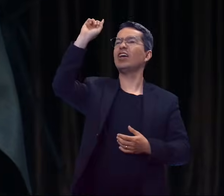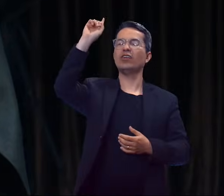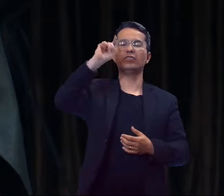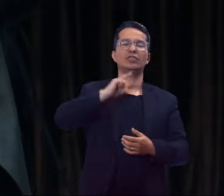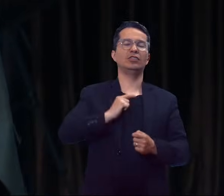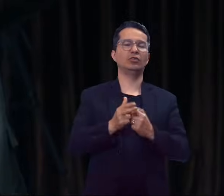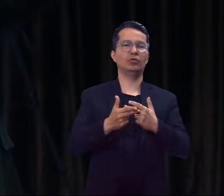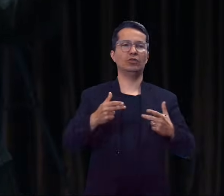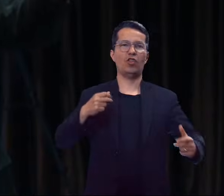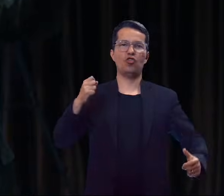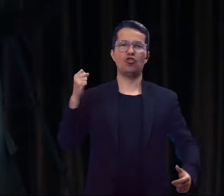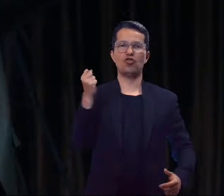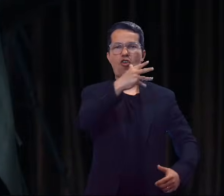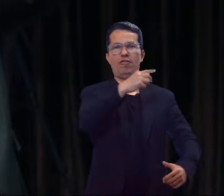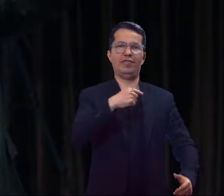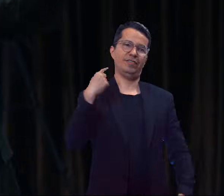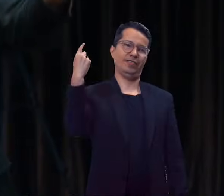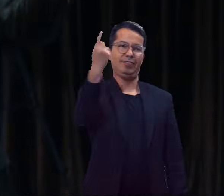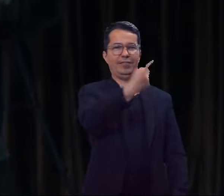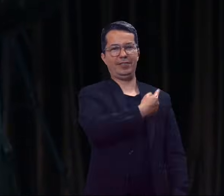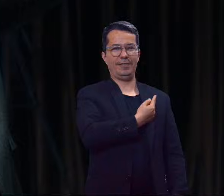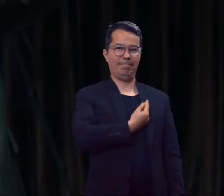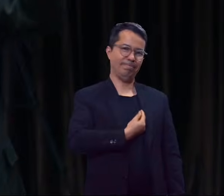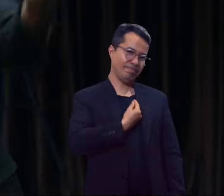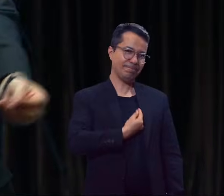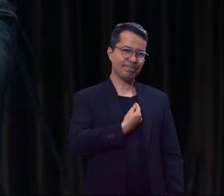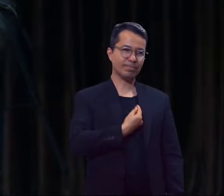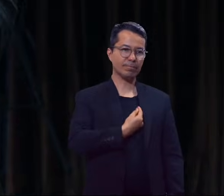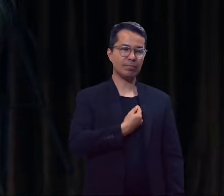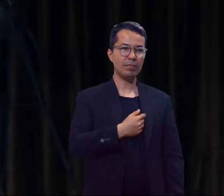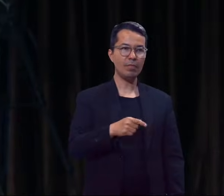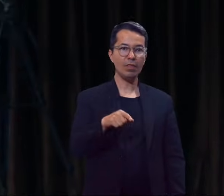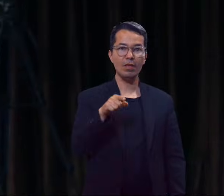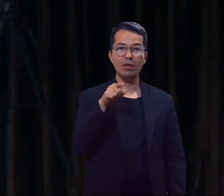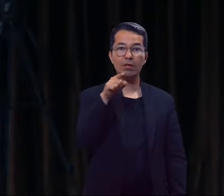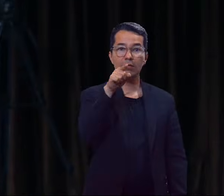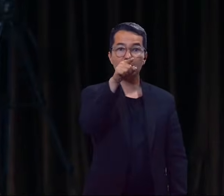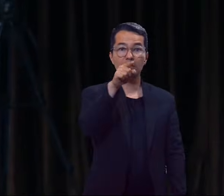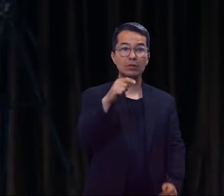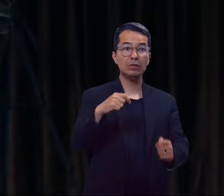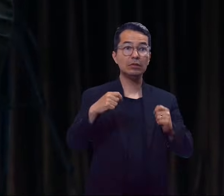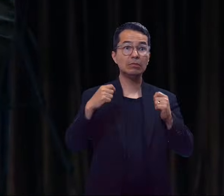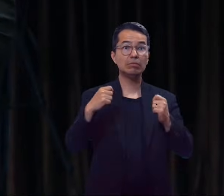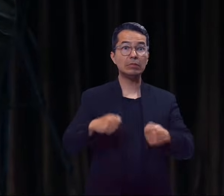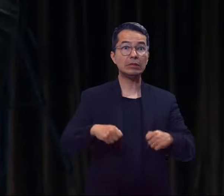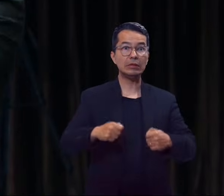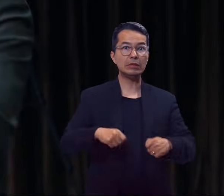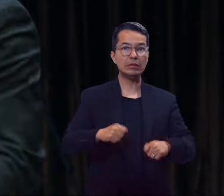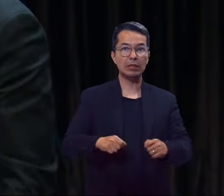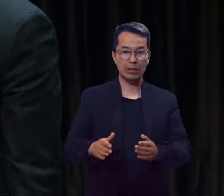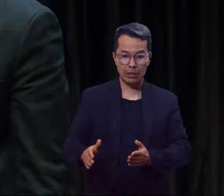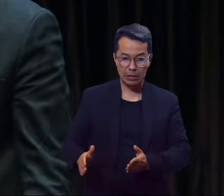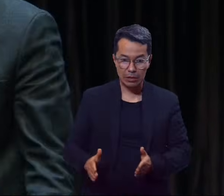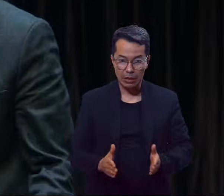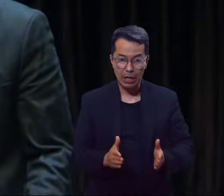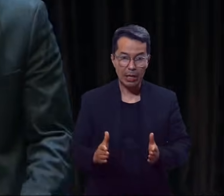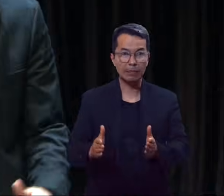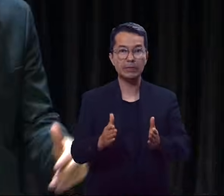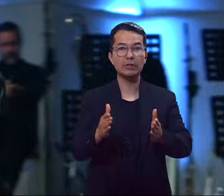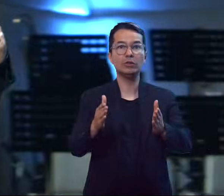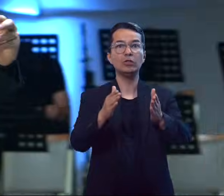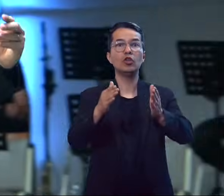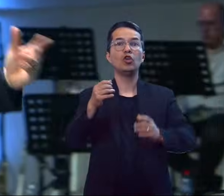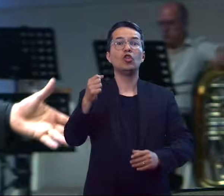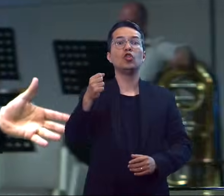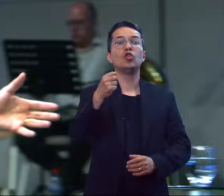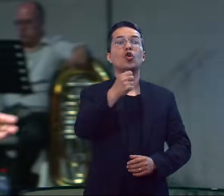Deus? Você precisa trilhar caminhos novos de consagração. E